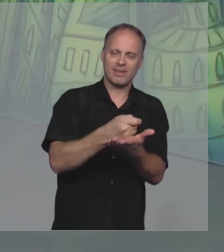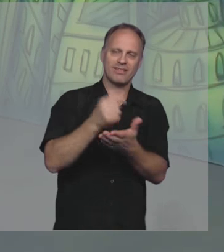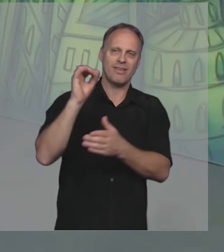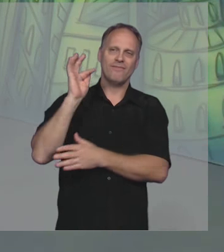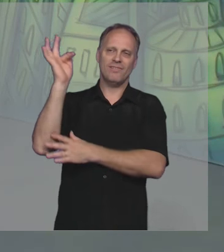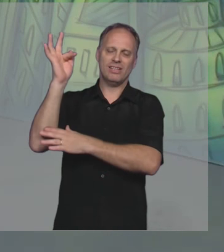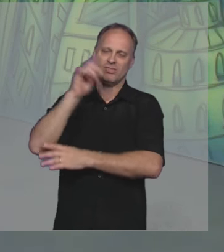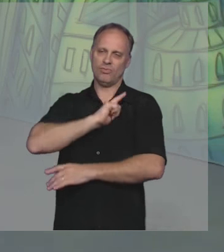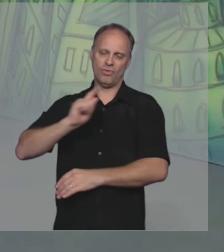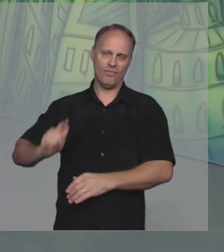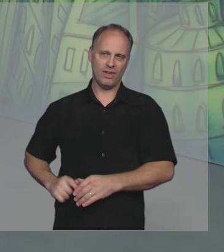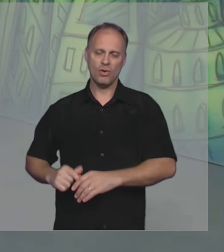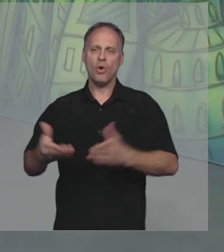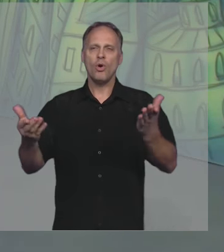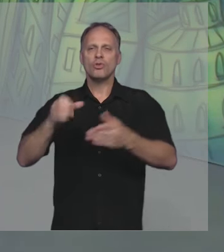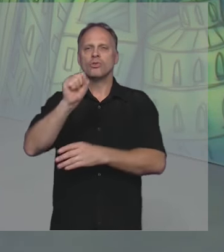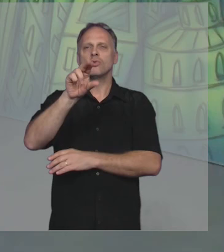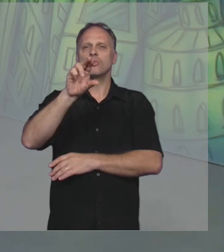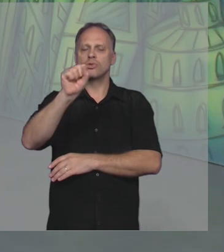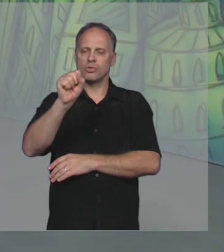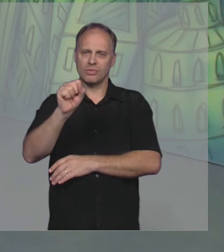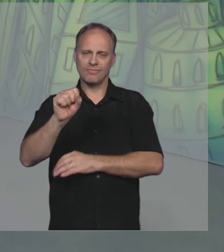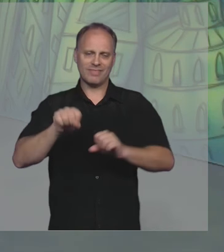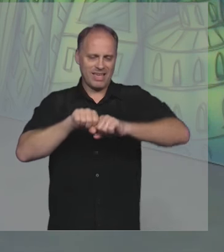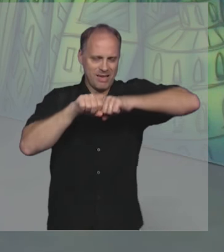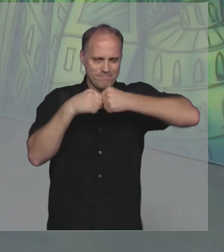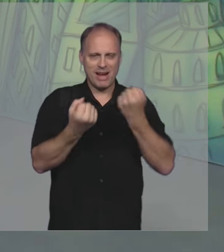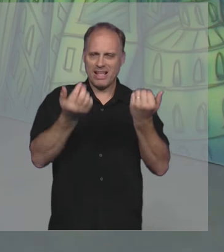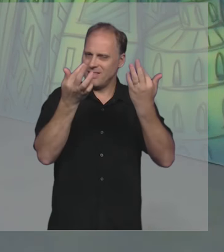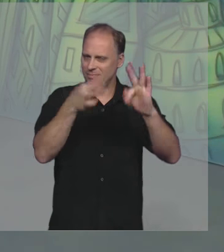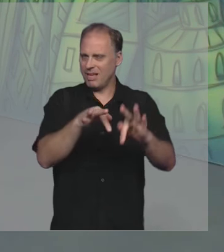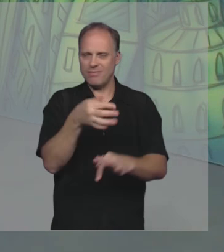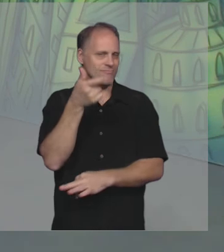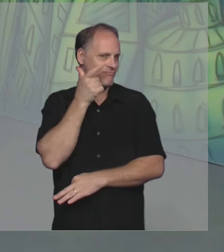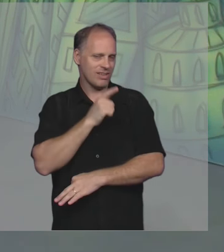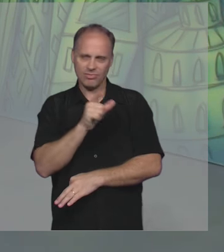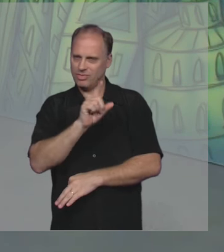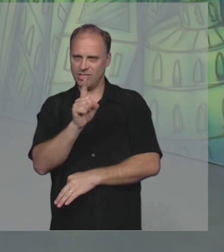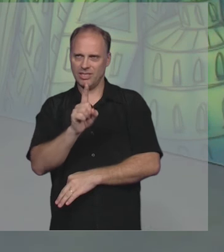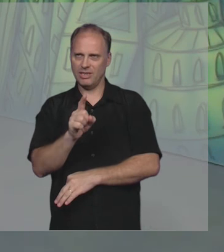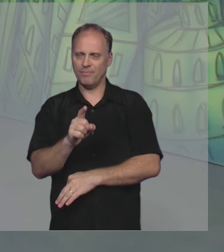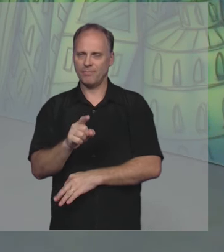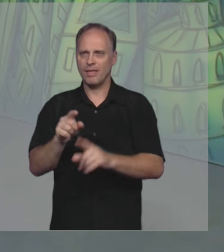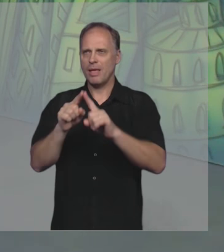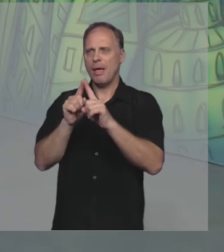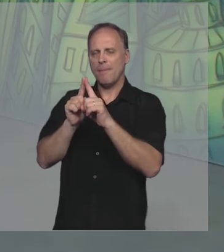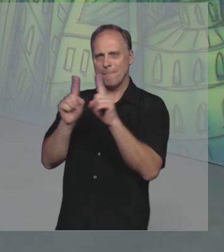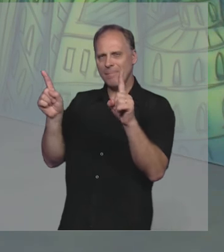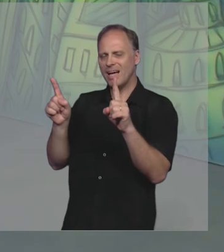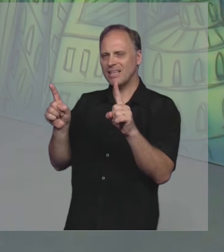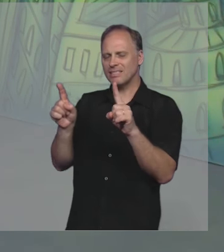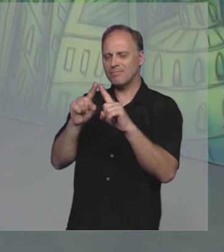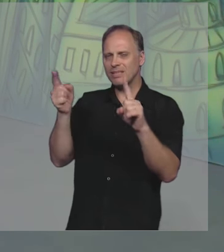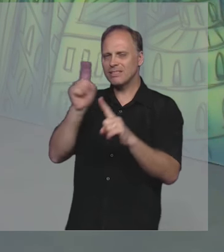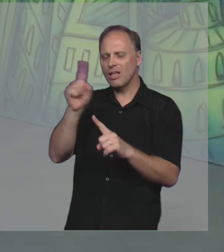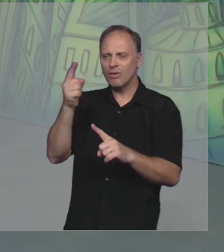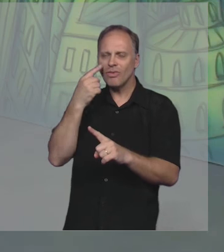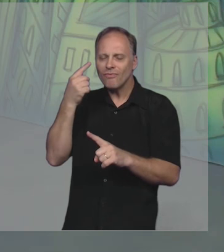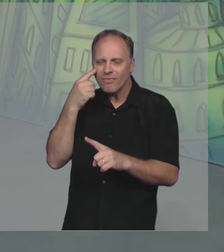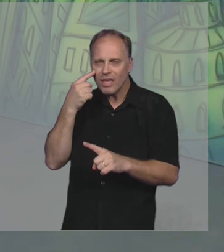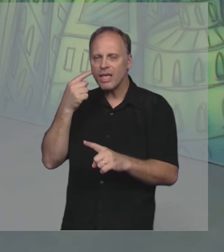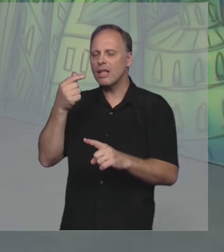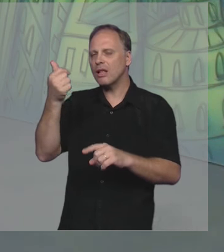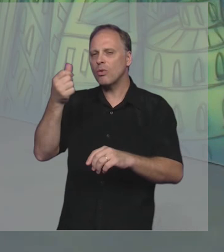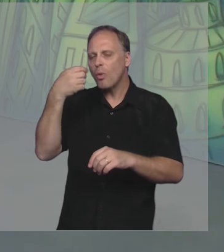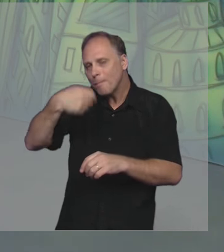SUS, para desmontar o SUS, hoje a gente não vai conseguir desmontar o SUS, né? Mas não viabilizar como deveria